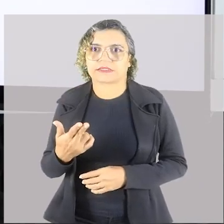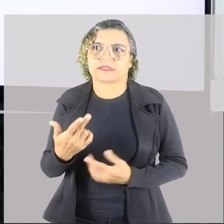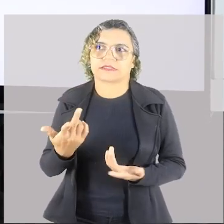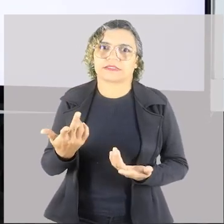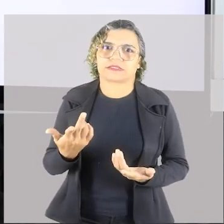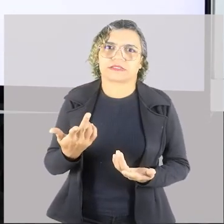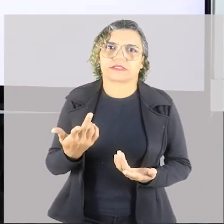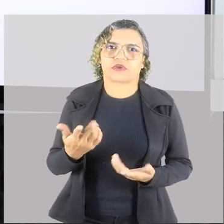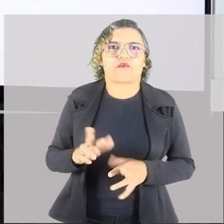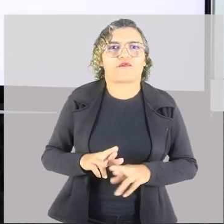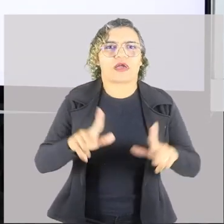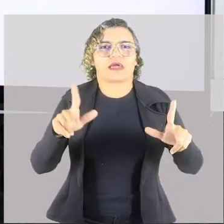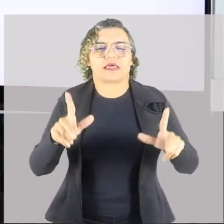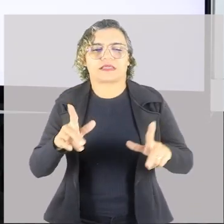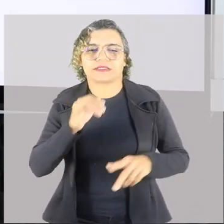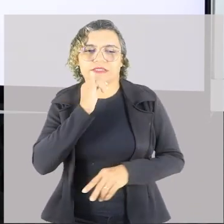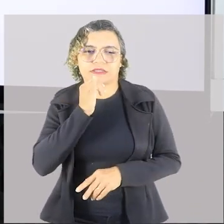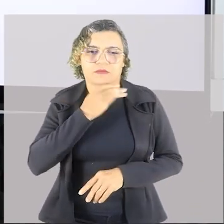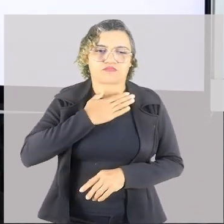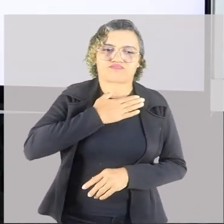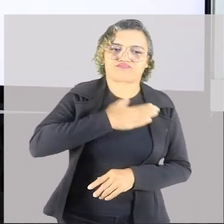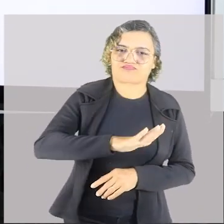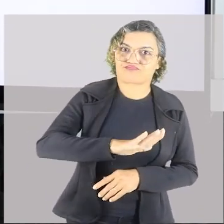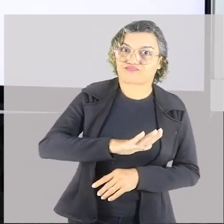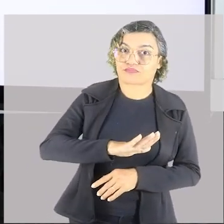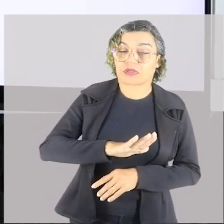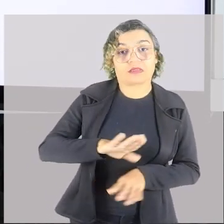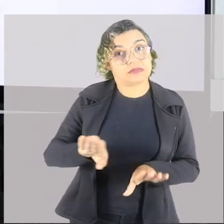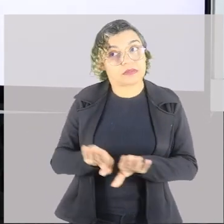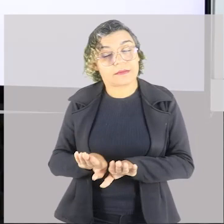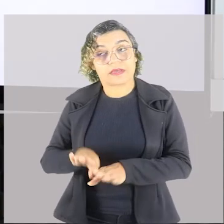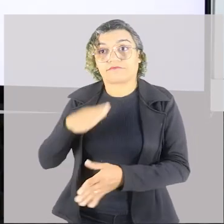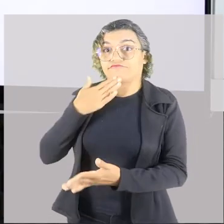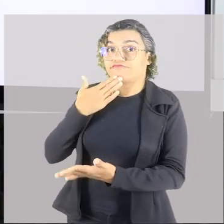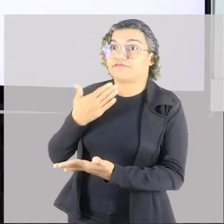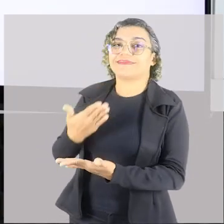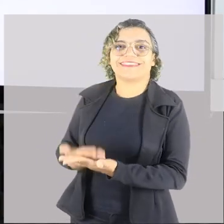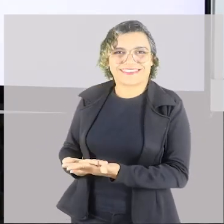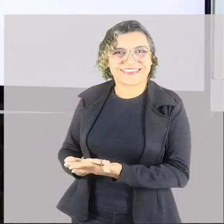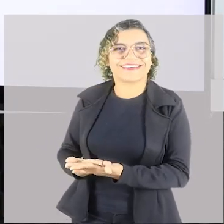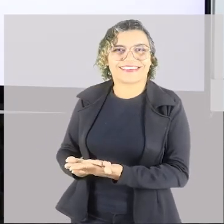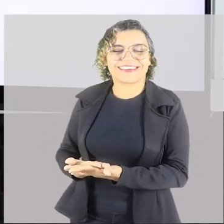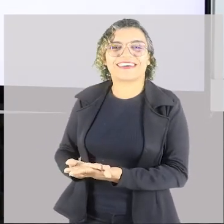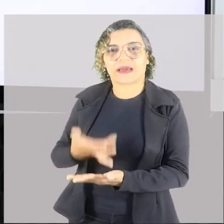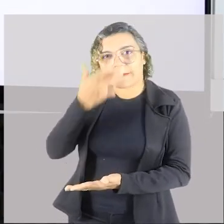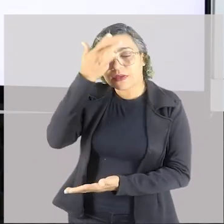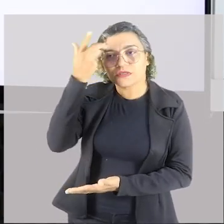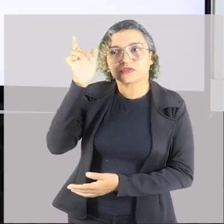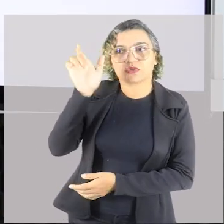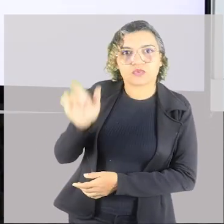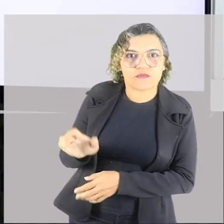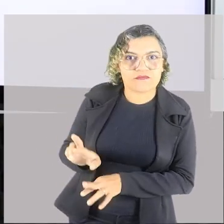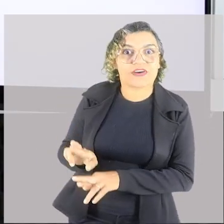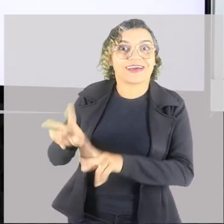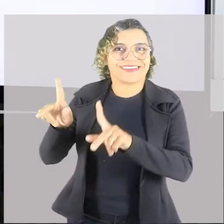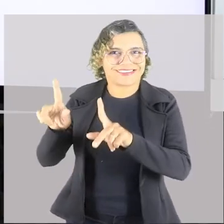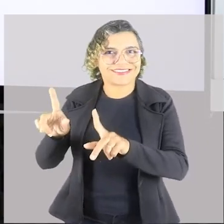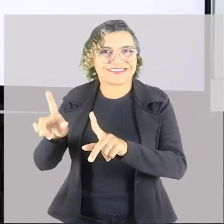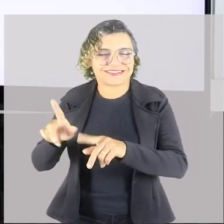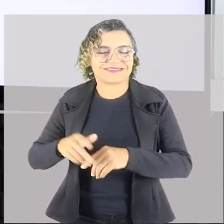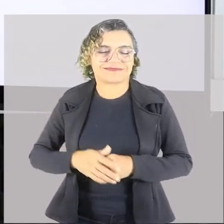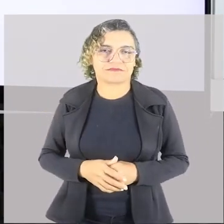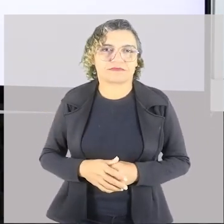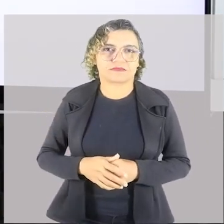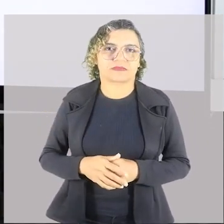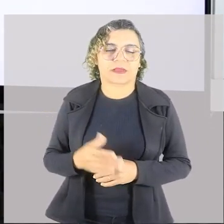contradição entre a repulsa e, ao mesmo tempo, a fascinação, a admiração por aquele que é o diferente, né? Por aquele que